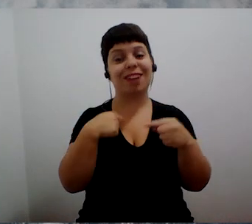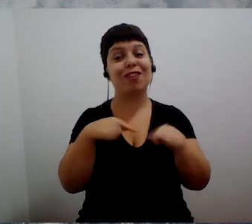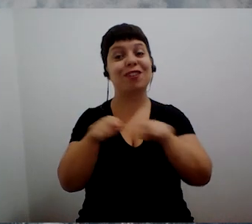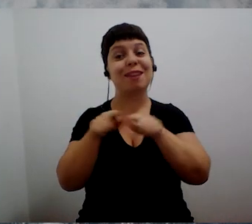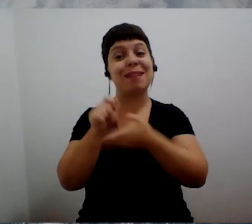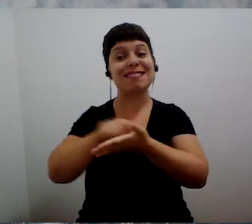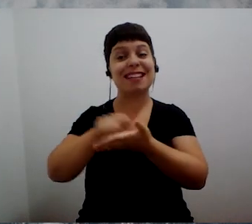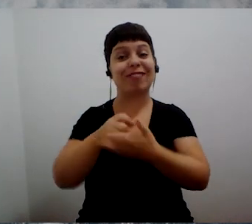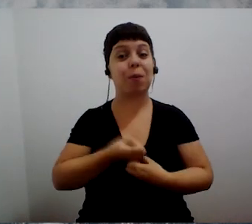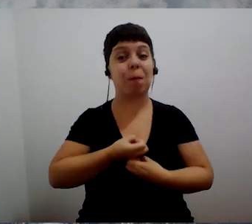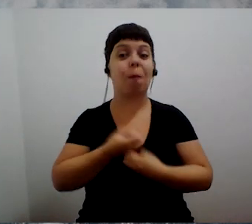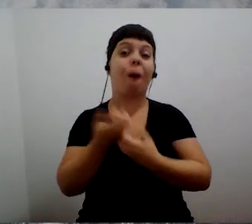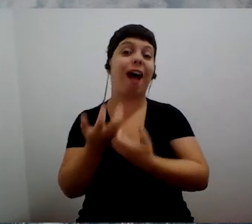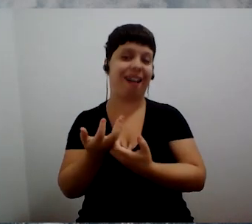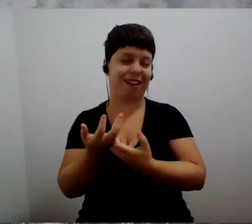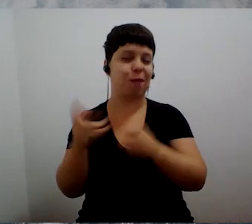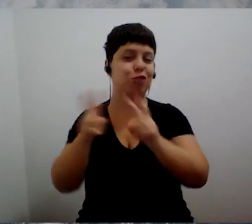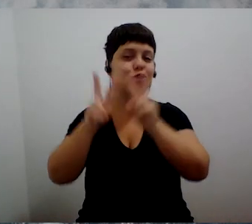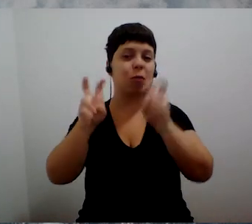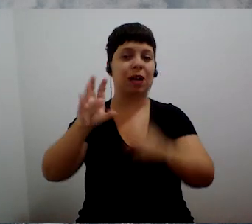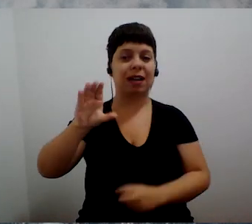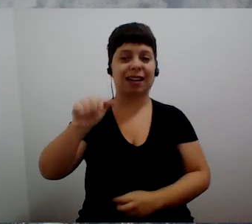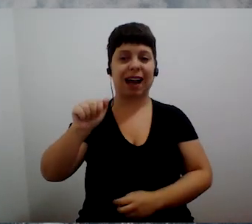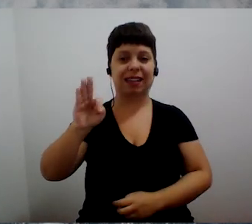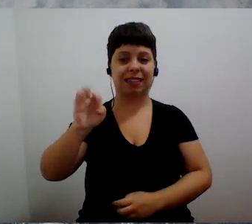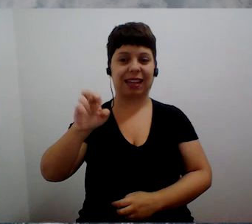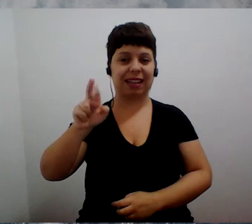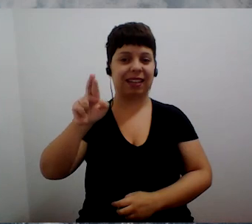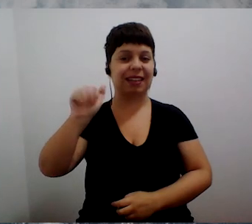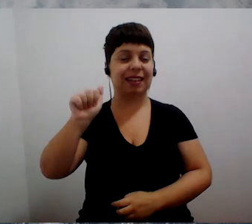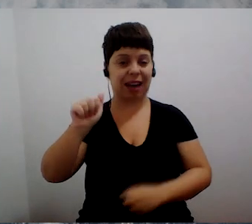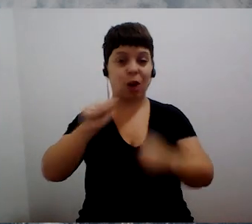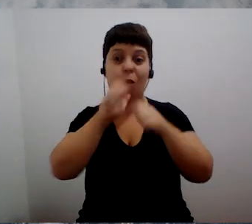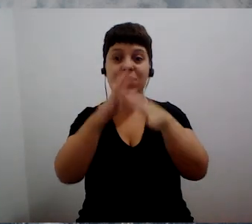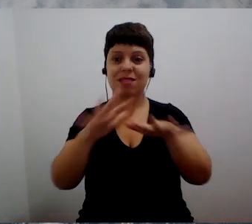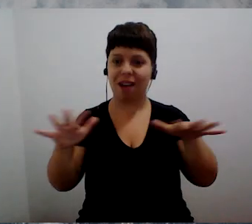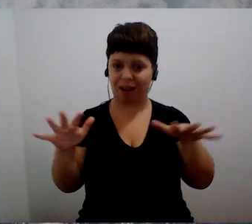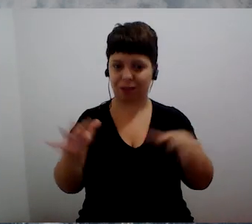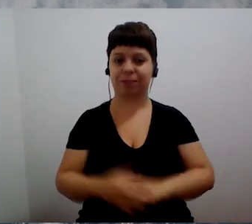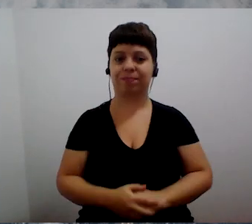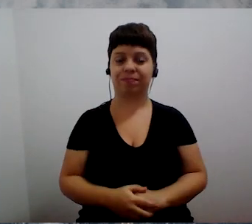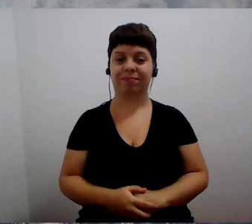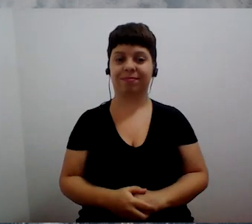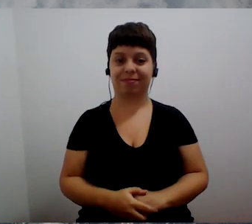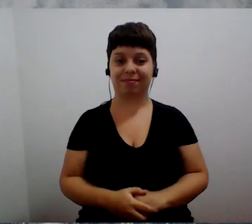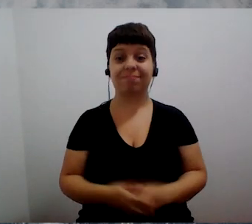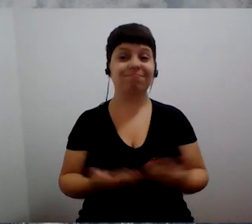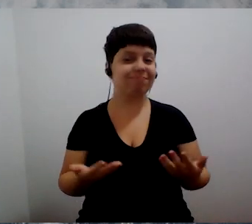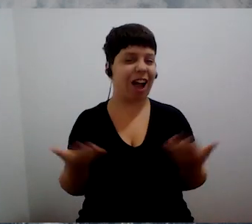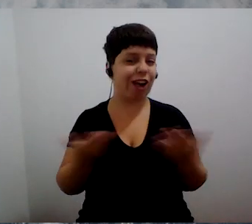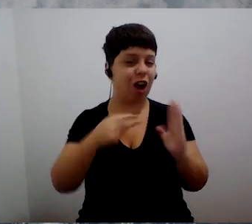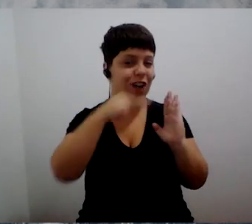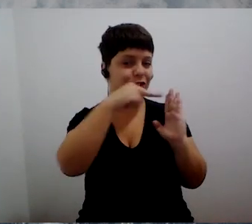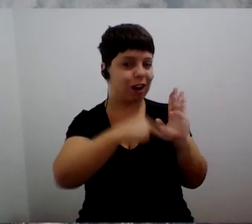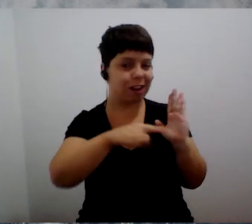é incrível. Então, acabou calhando. Eu fiz um poeminho sobre a Cátedra Oceano e um pouco da